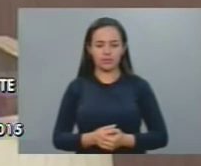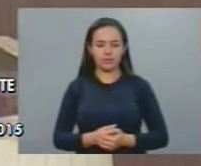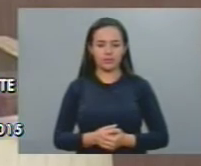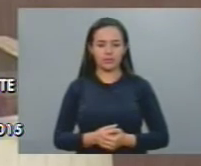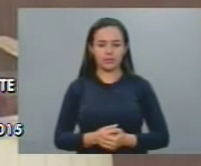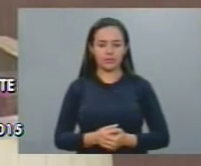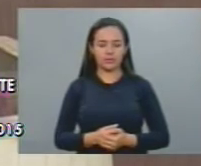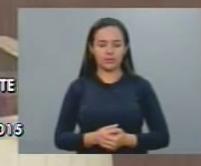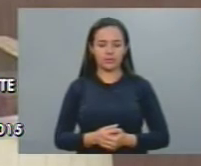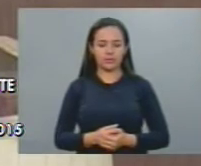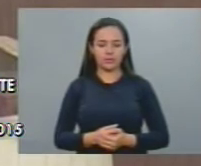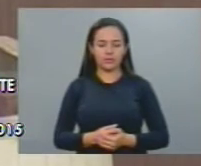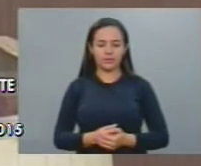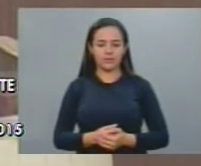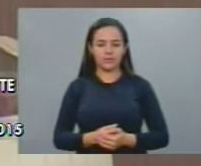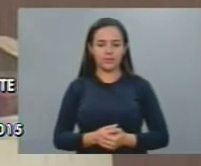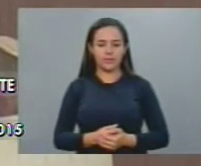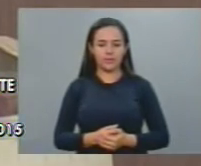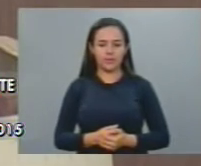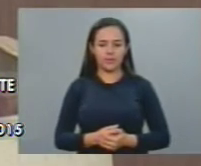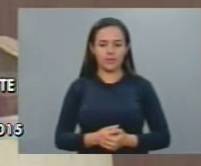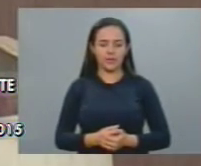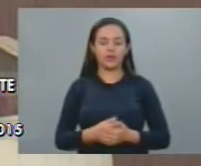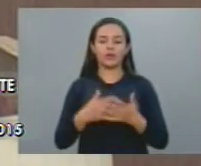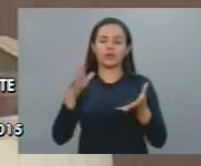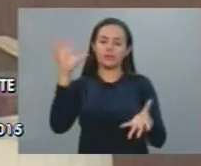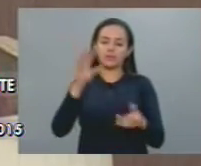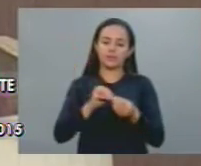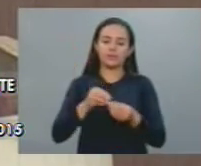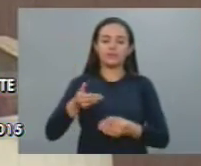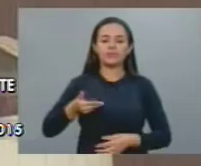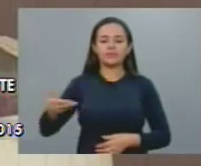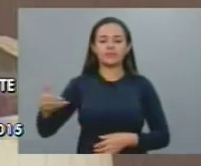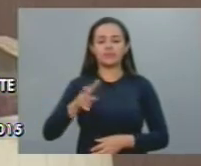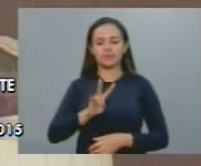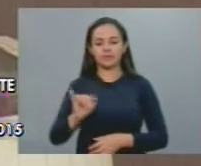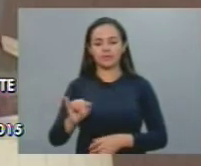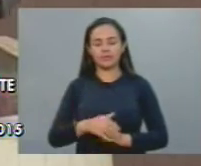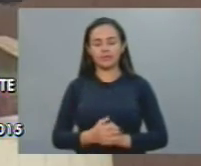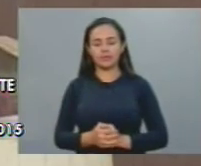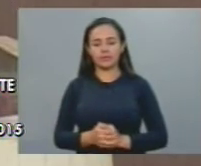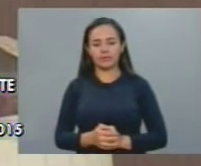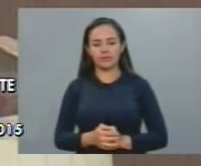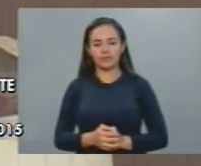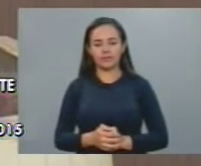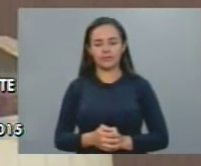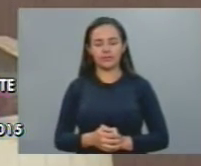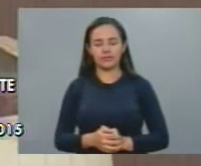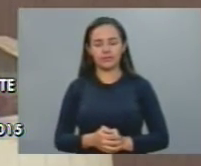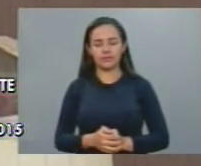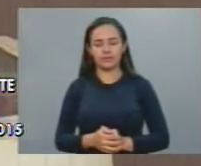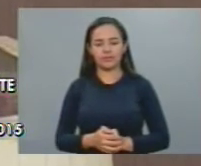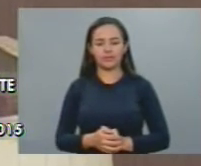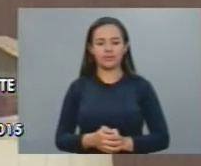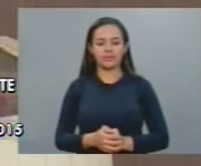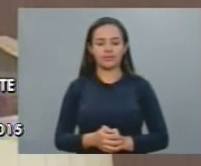Ok. Por isso mesmo, e eu que já concluo para ouvir os apartes, portanto, esse